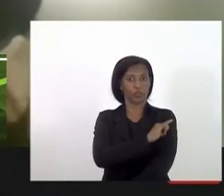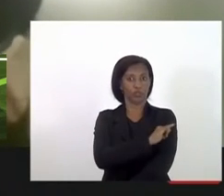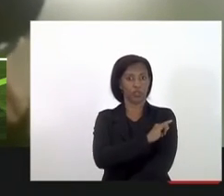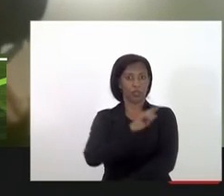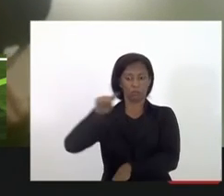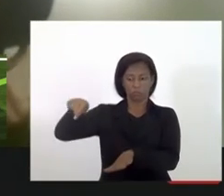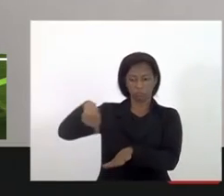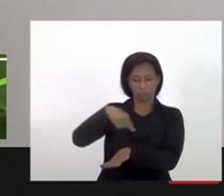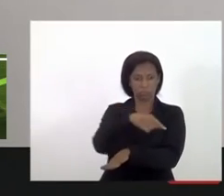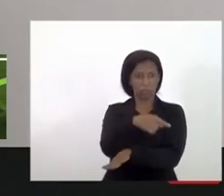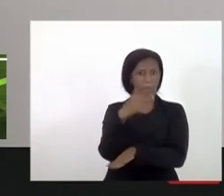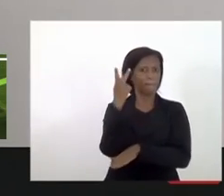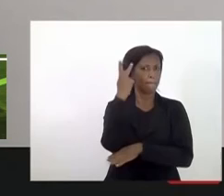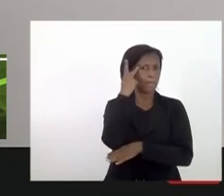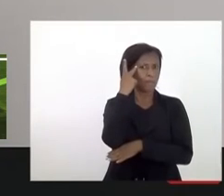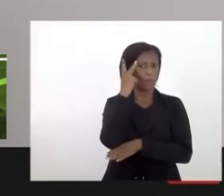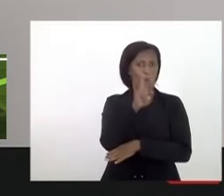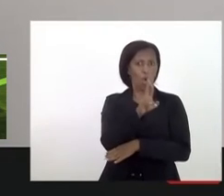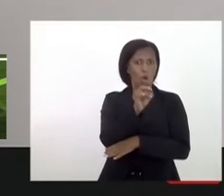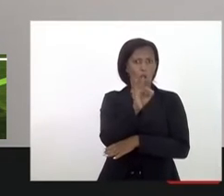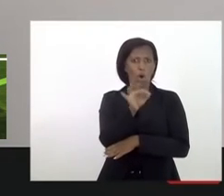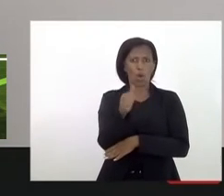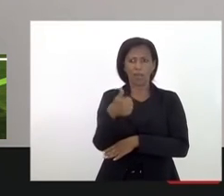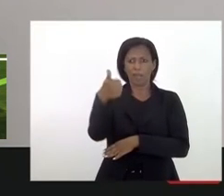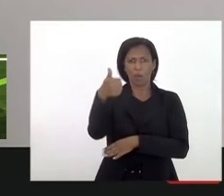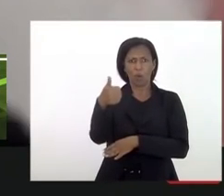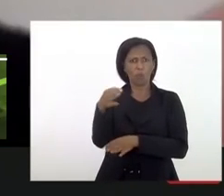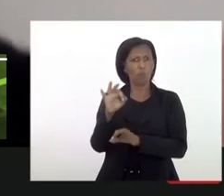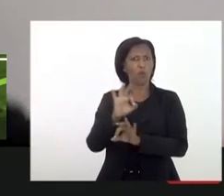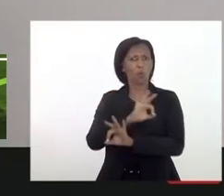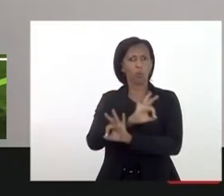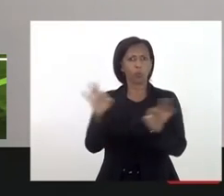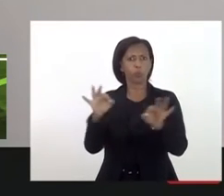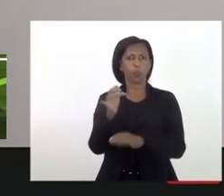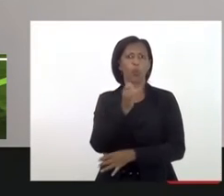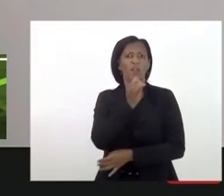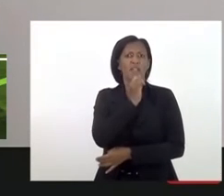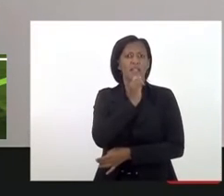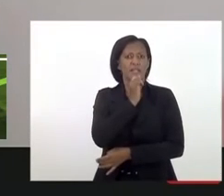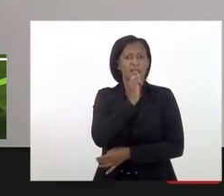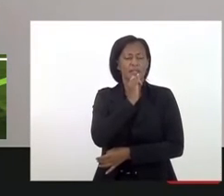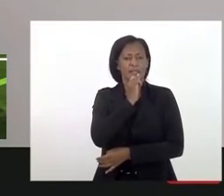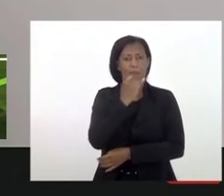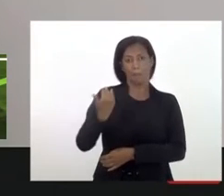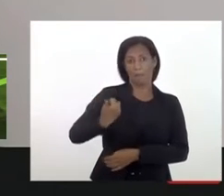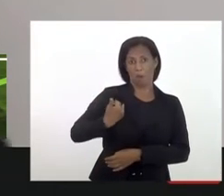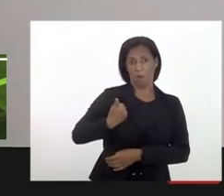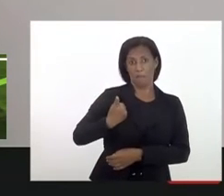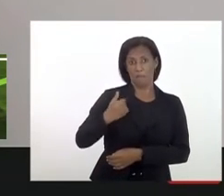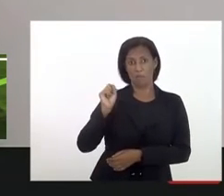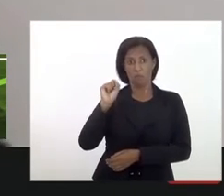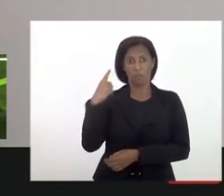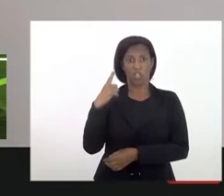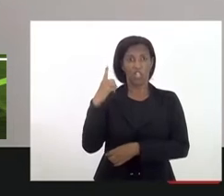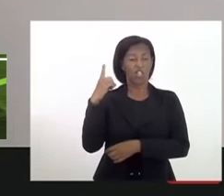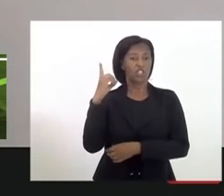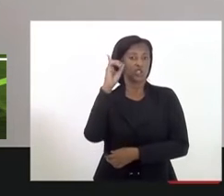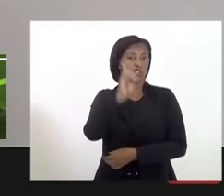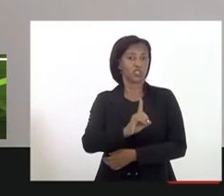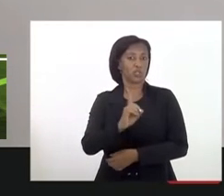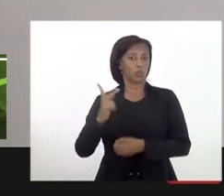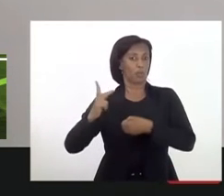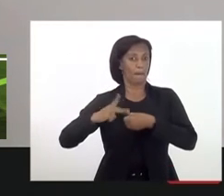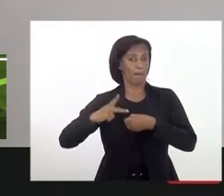a Rota 1 foi um bom exemplo. Isso é, claramente, o diretor na ocasião da Petrobras era meu amigo, o Hildo, mas São Paulo fez um